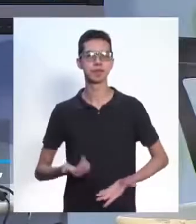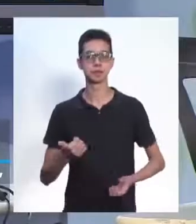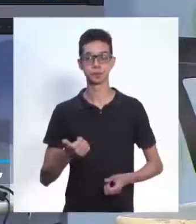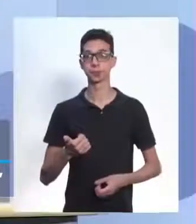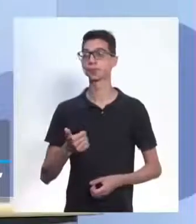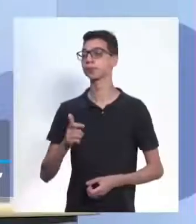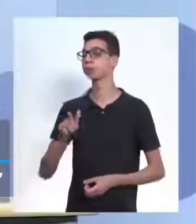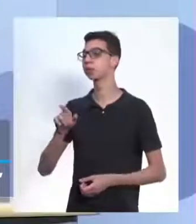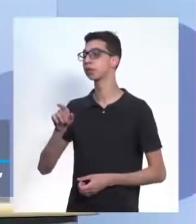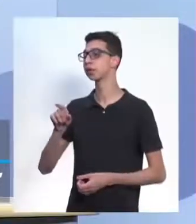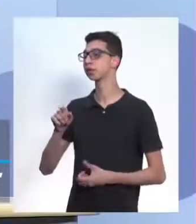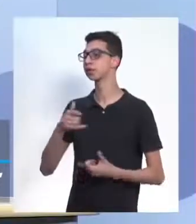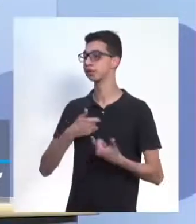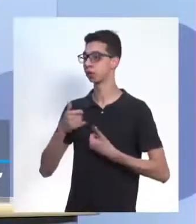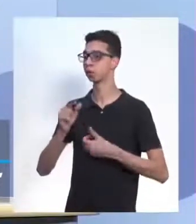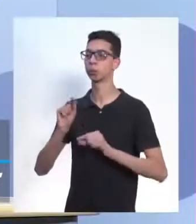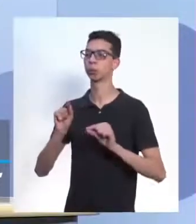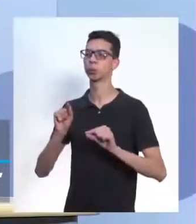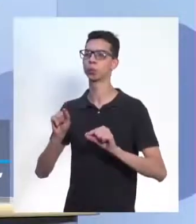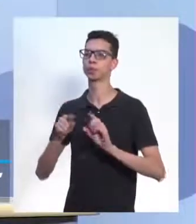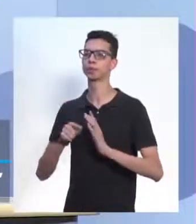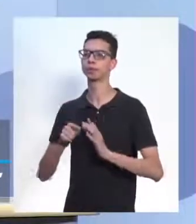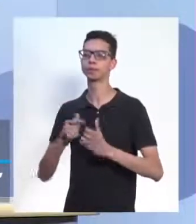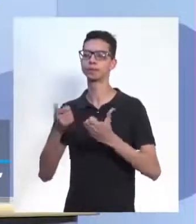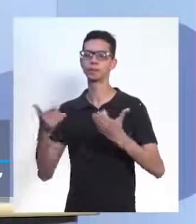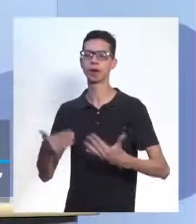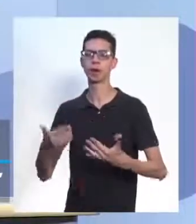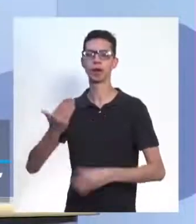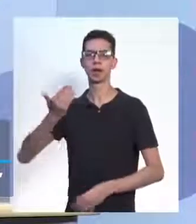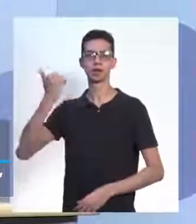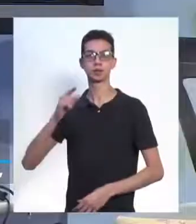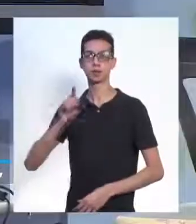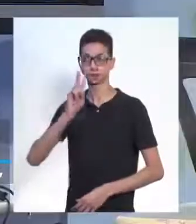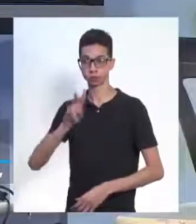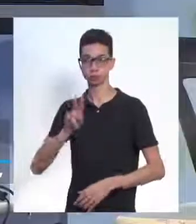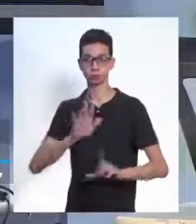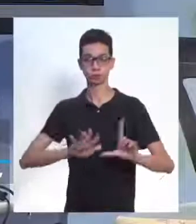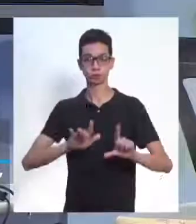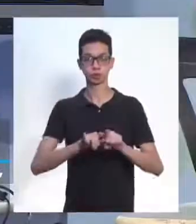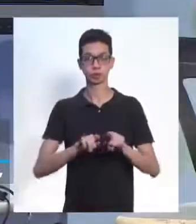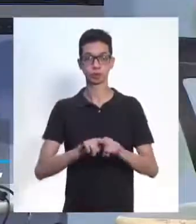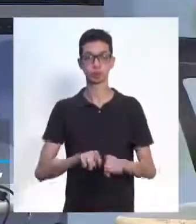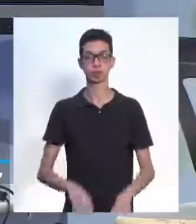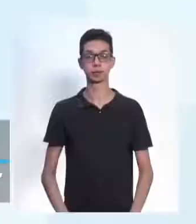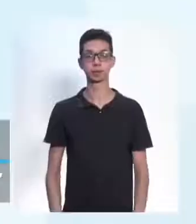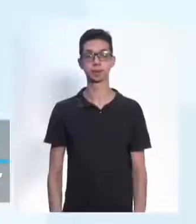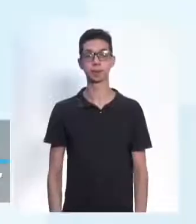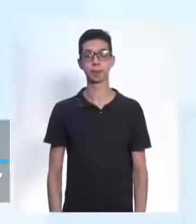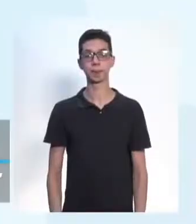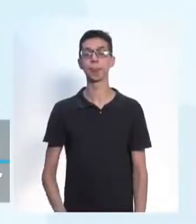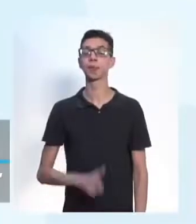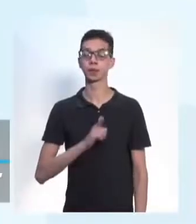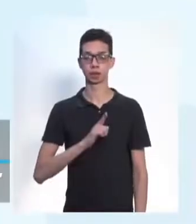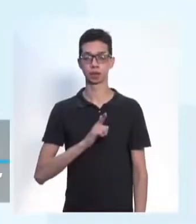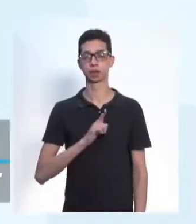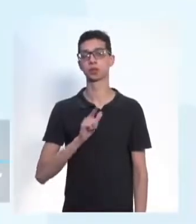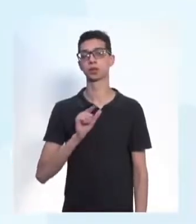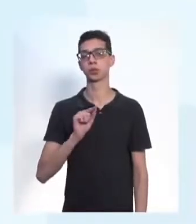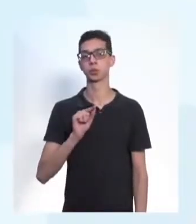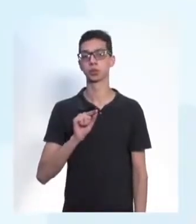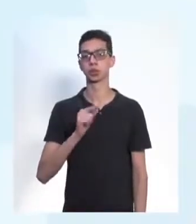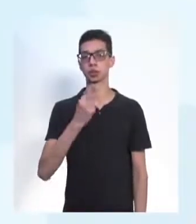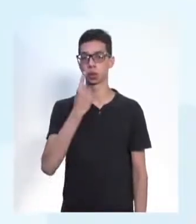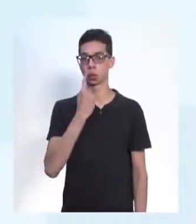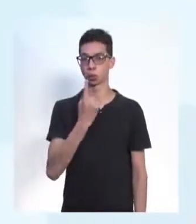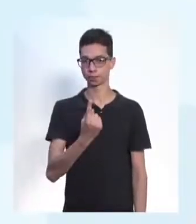tinha me falado antes? Que você via também nessa figura, Déia? Não, a gente tem, tudo bem que a gente tem um que se sobressai aí,